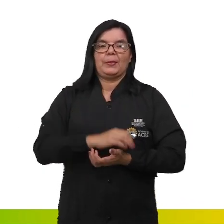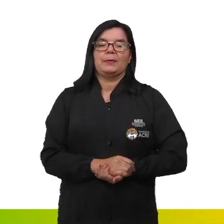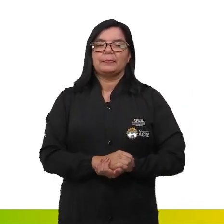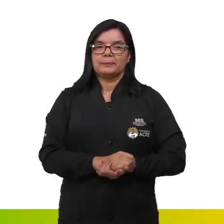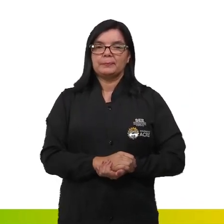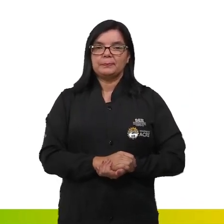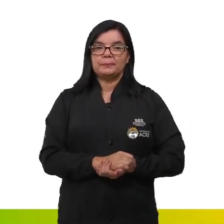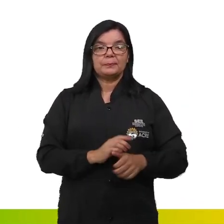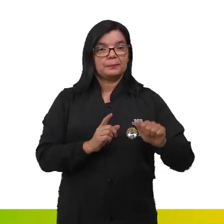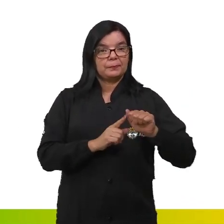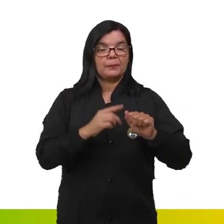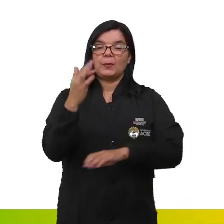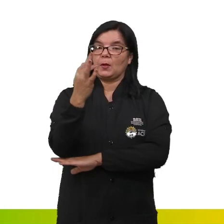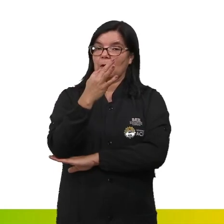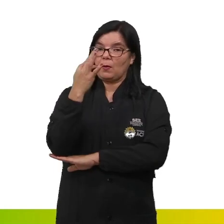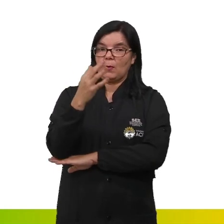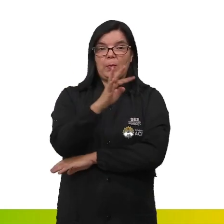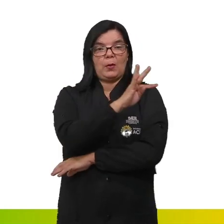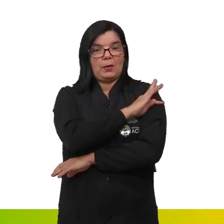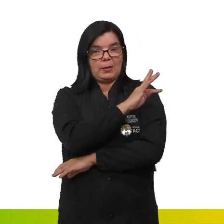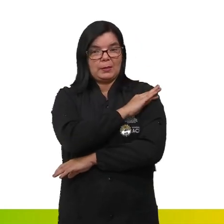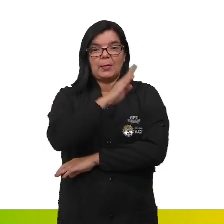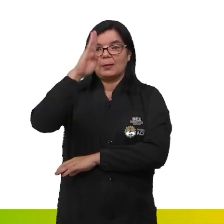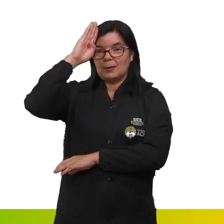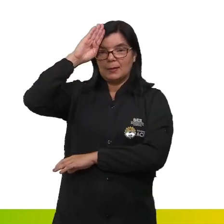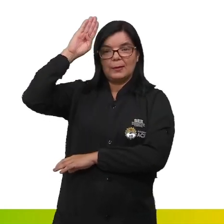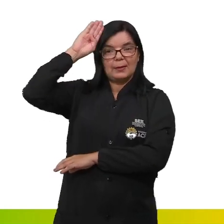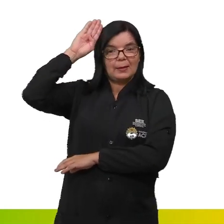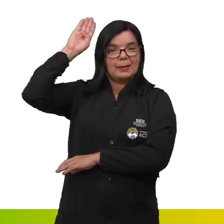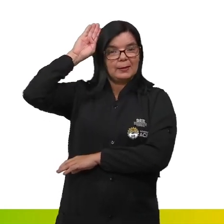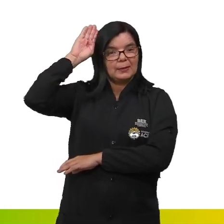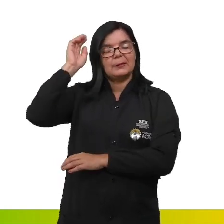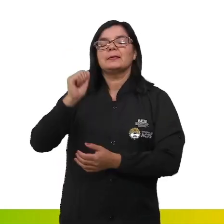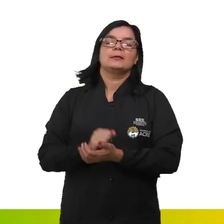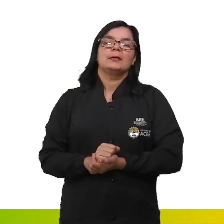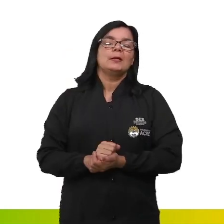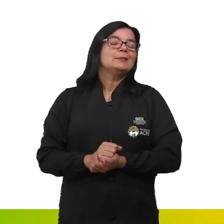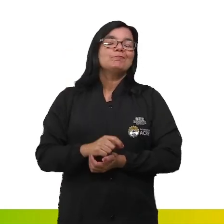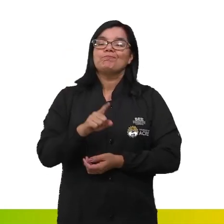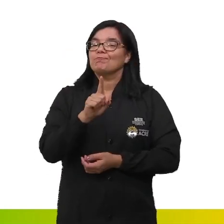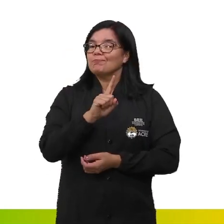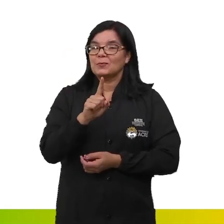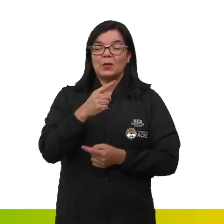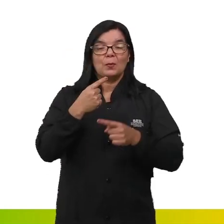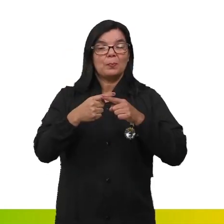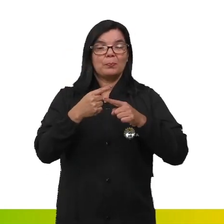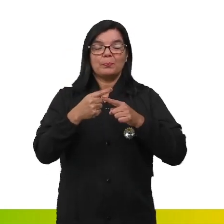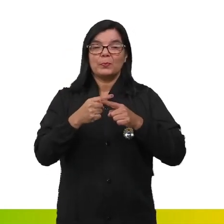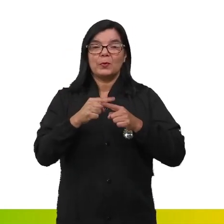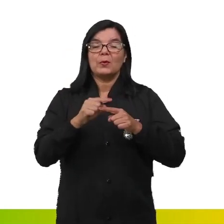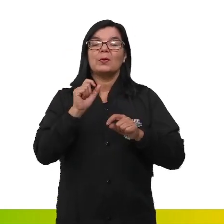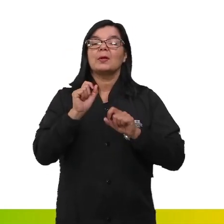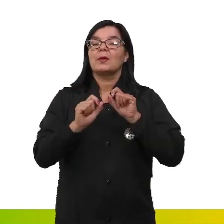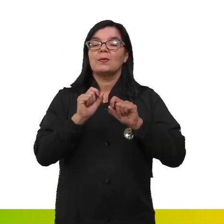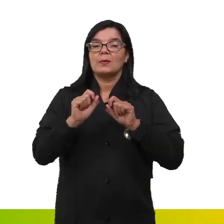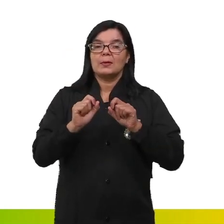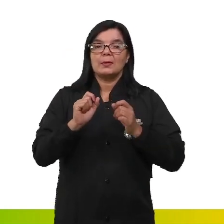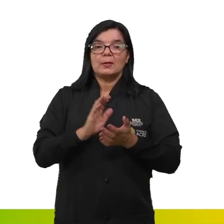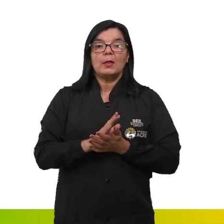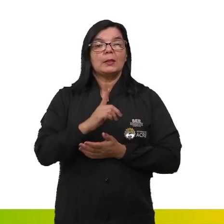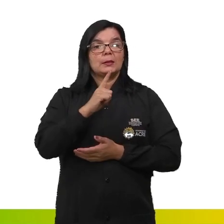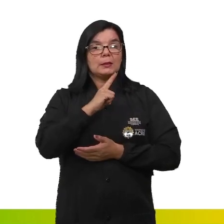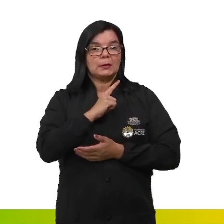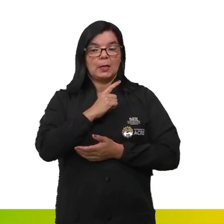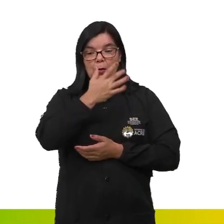adequada? Formal, técnica e acadêmica? Não seria essa, pessoal, porque leva em consideração que eu